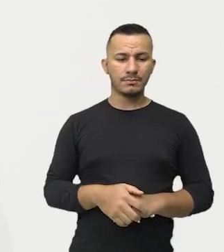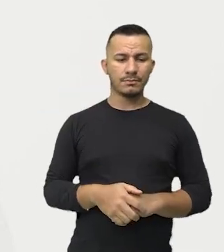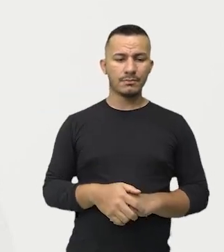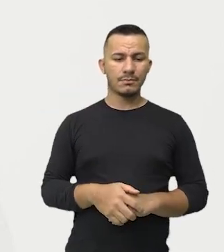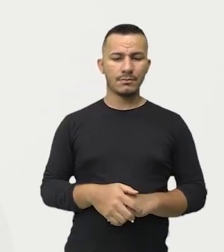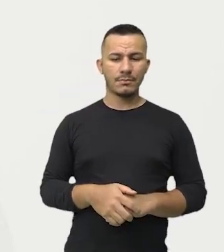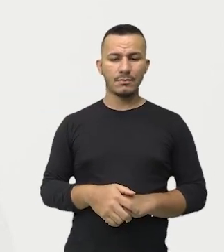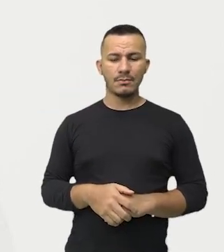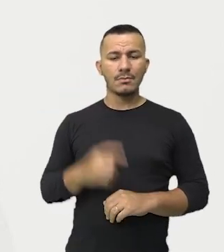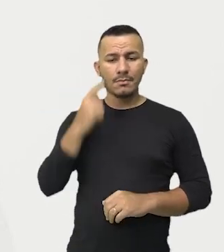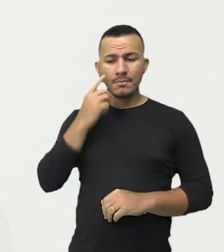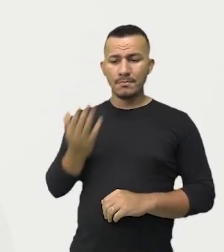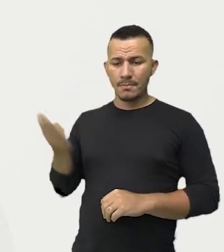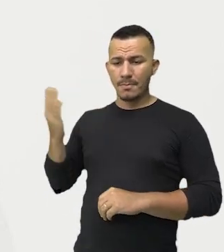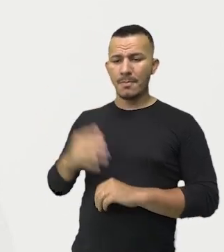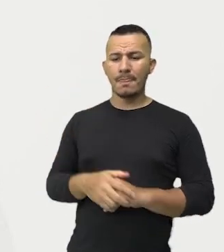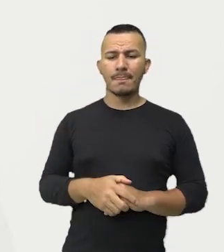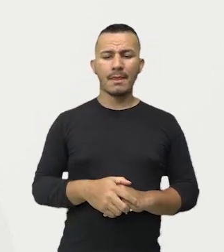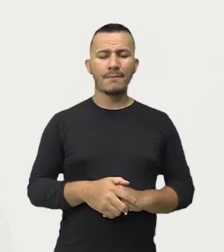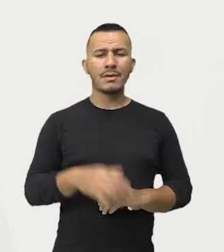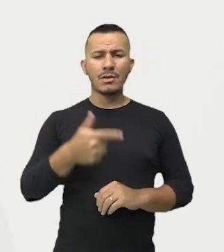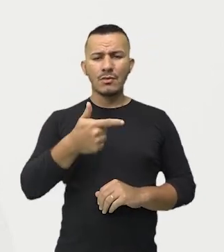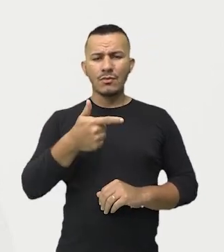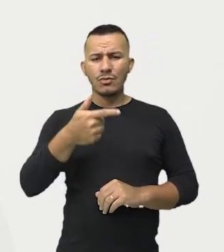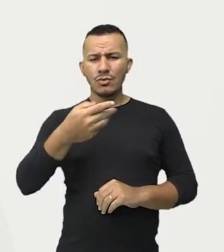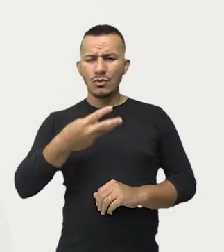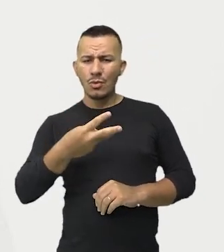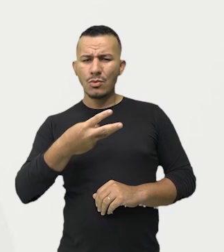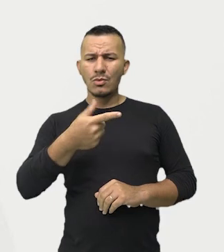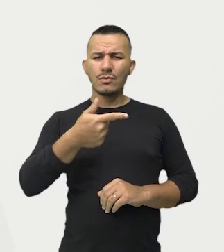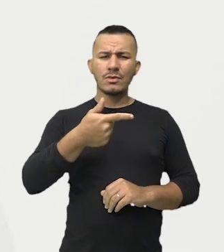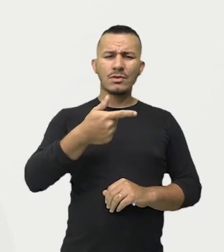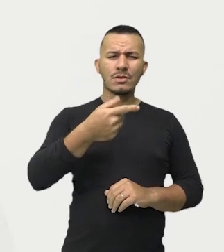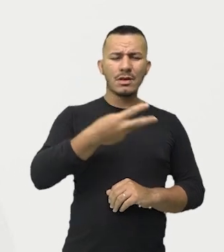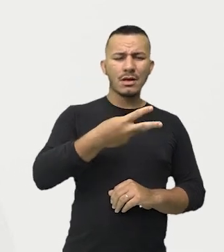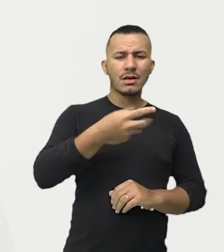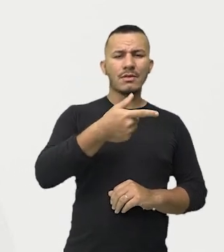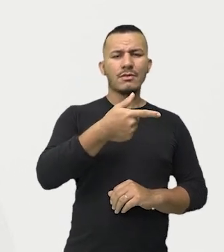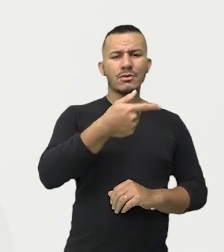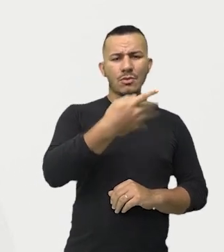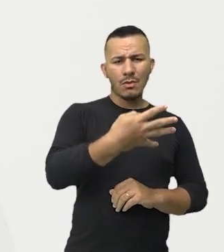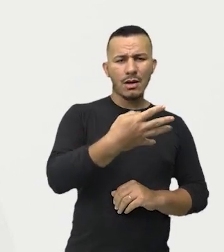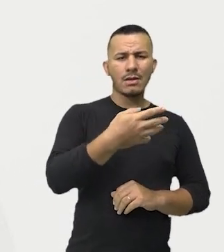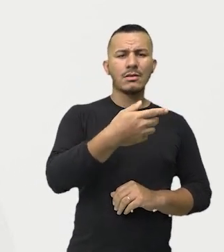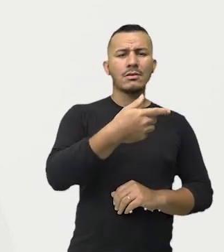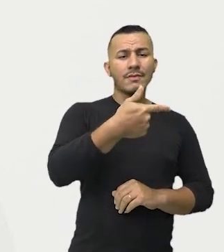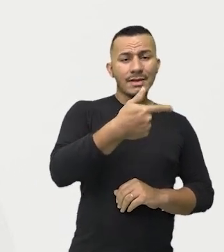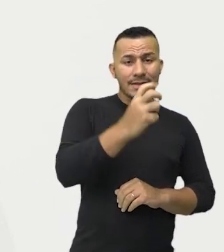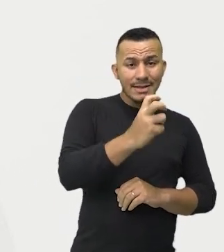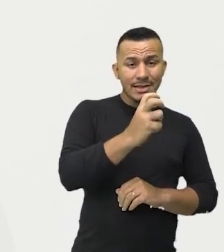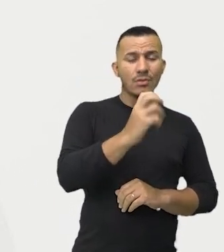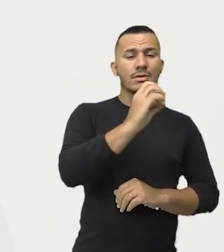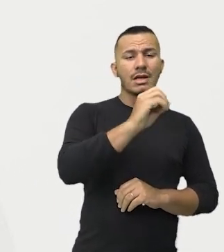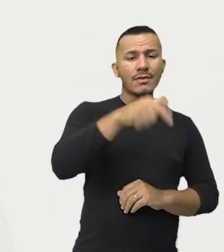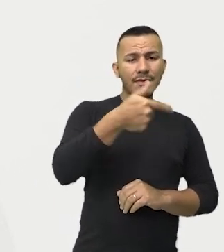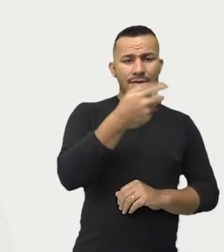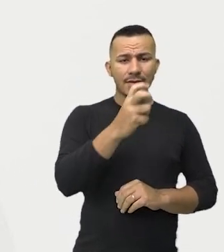0, menos 0,21, 22, 23, 24 e menos 0,25. Então aqui nós temos a